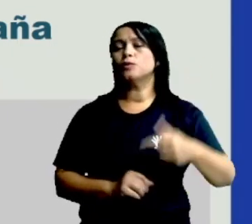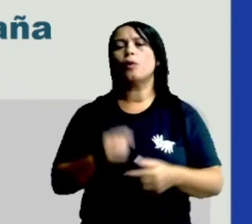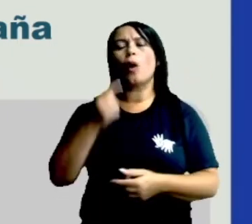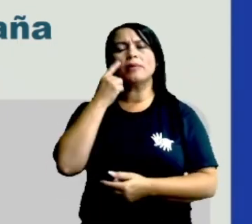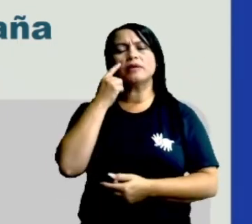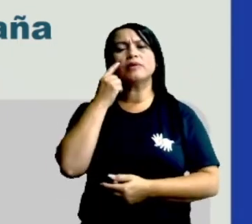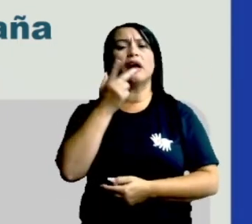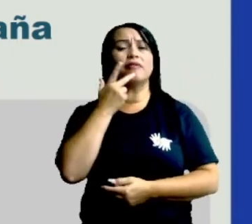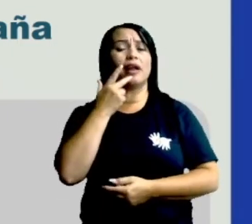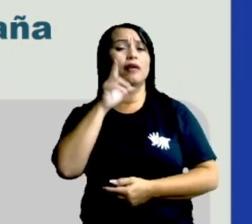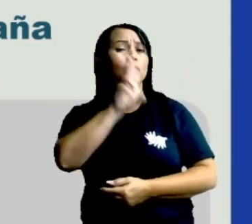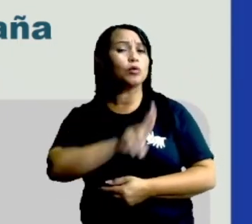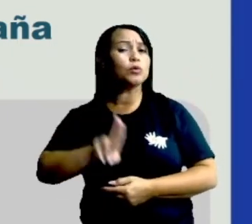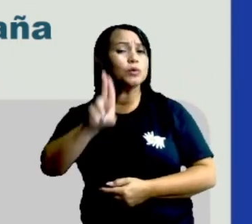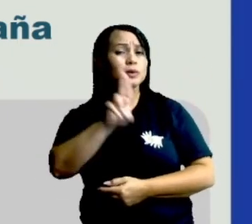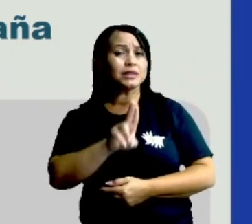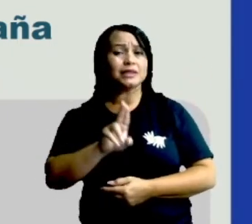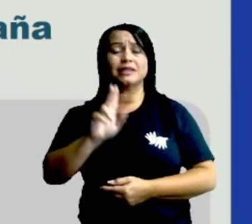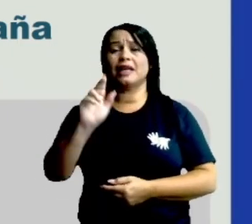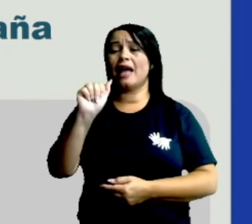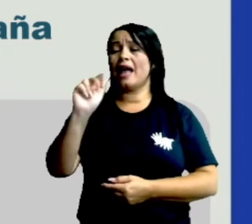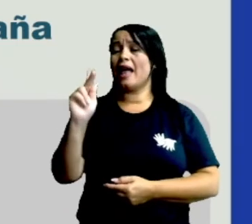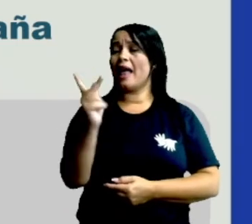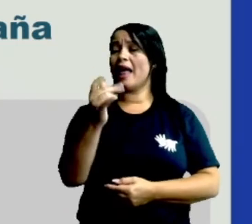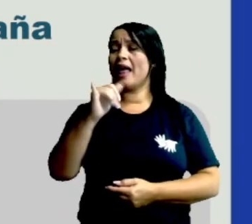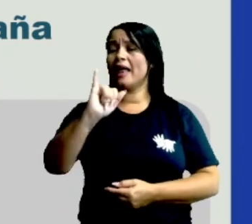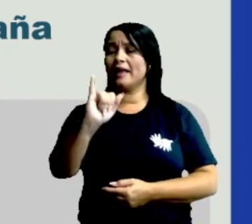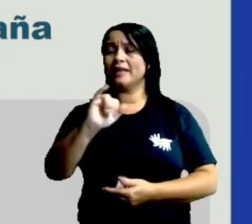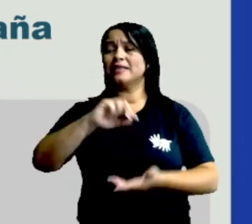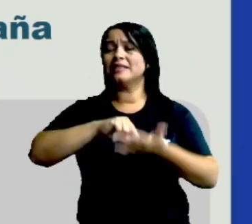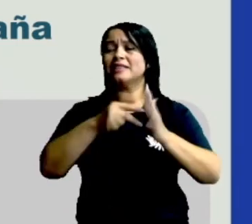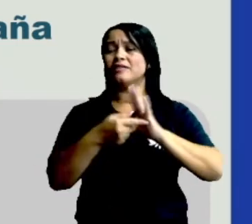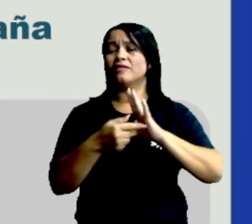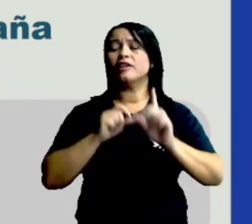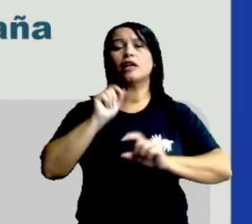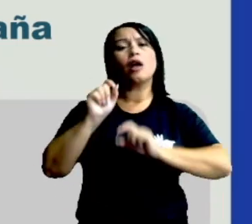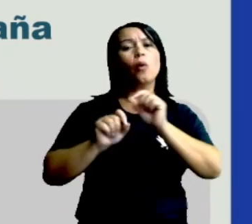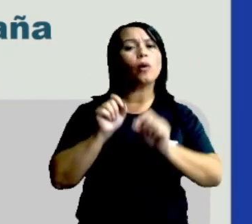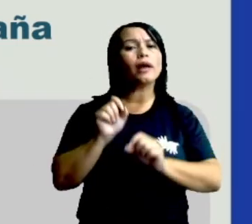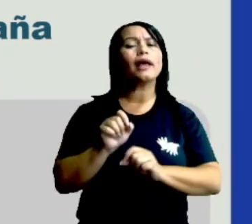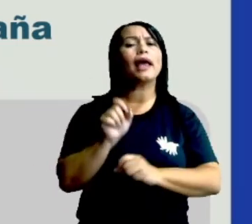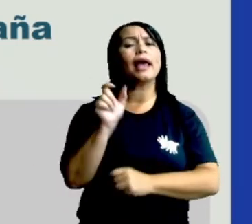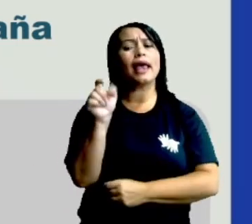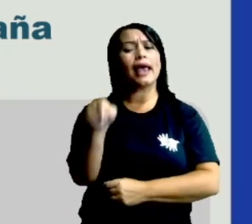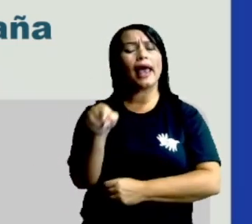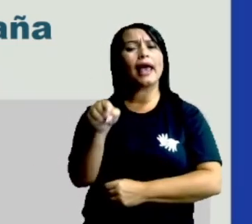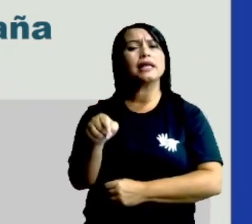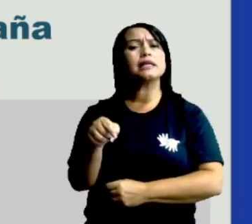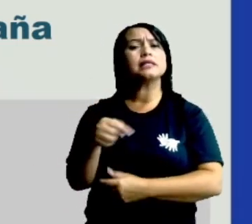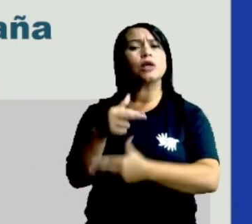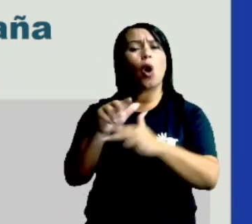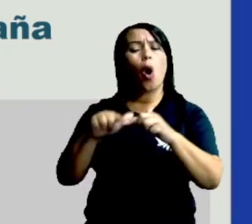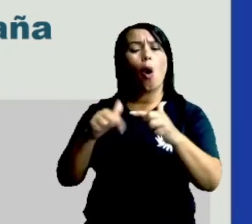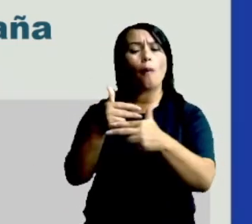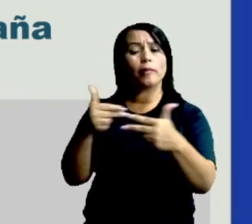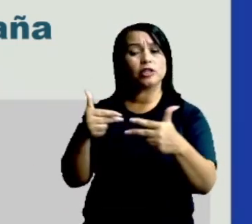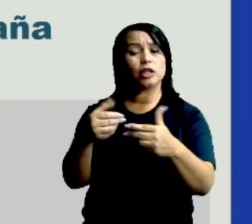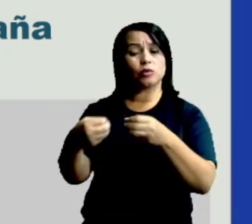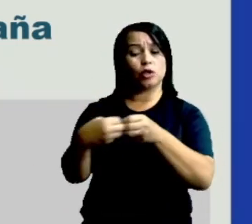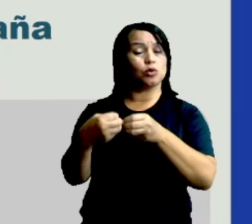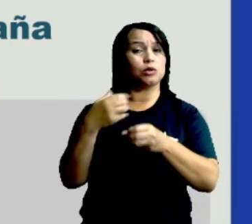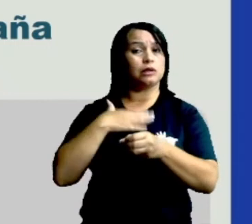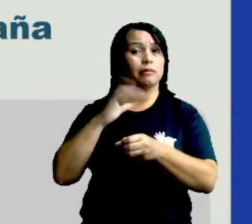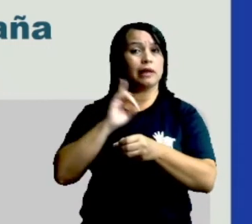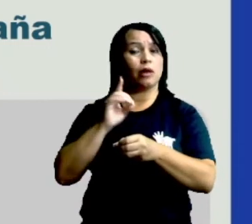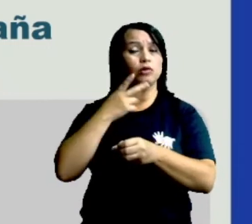aí. Então, quando eu uso a palavra aí, eu já indico que este objeto não está perto de